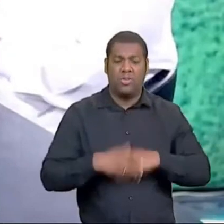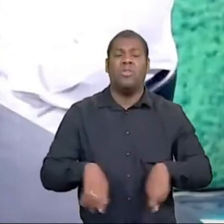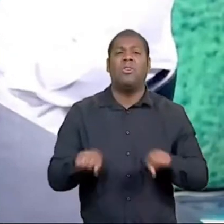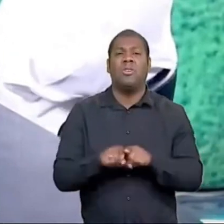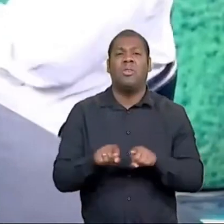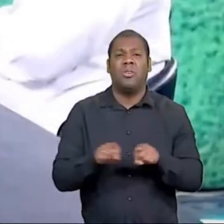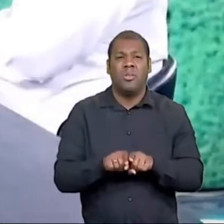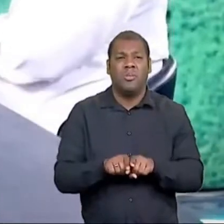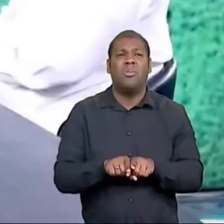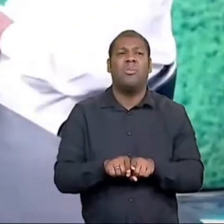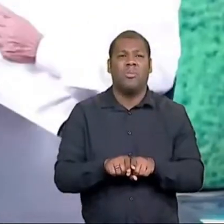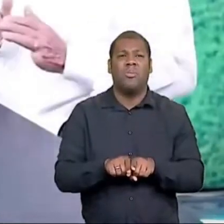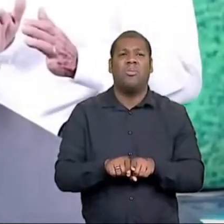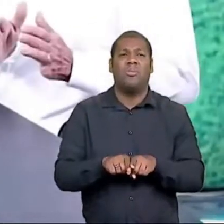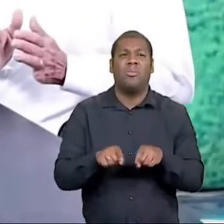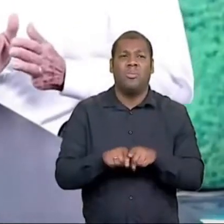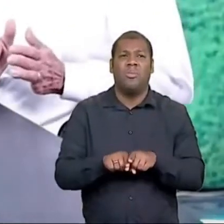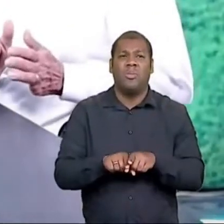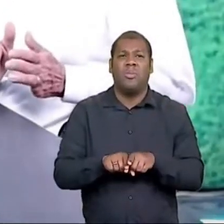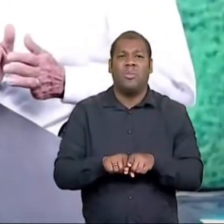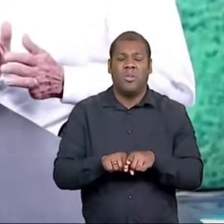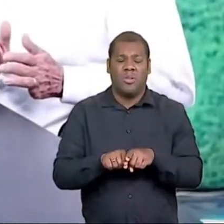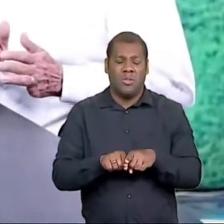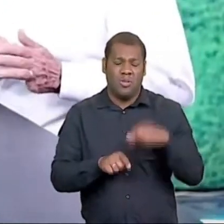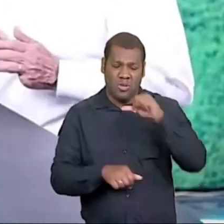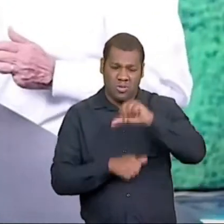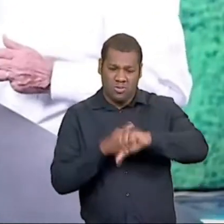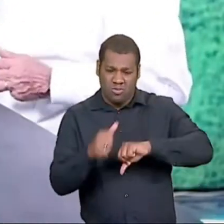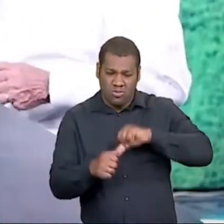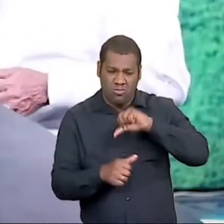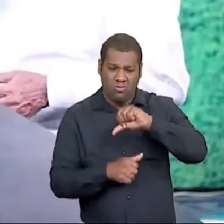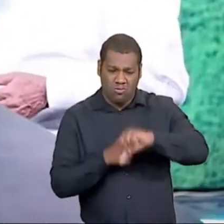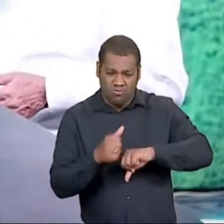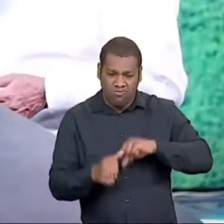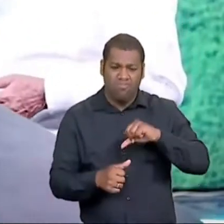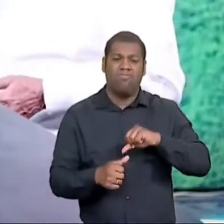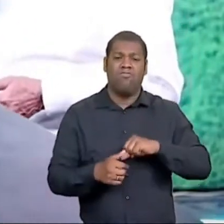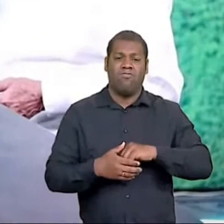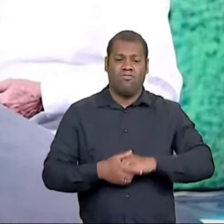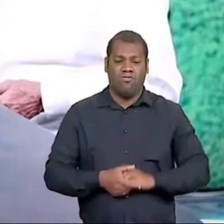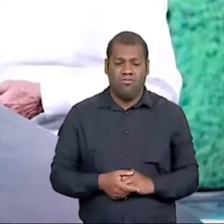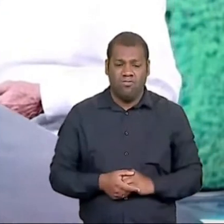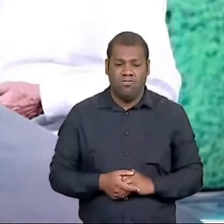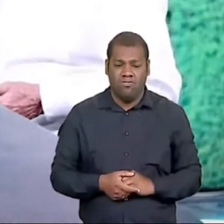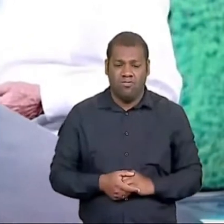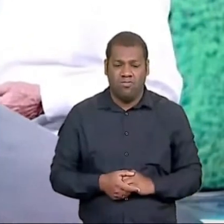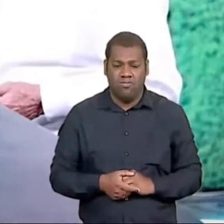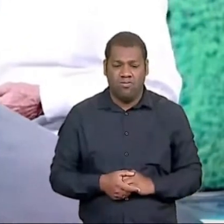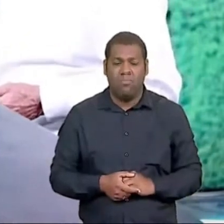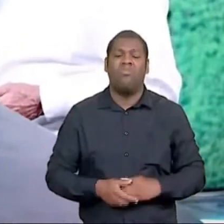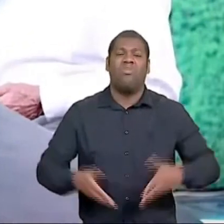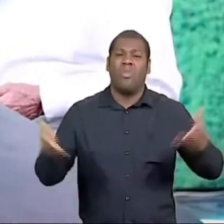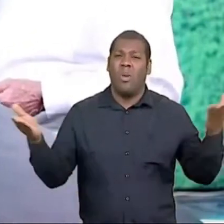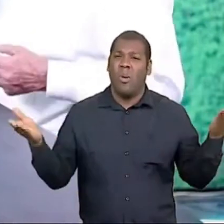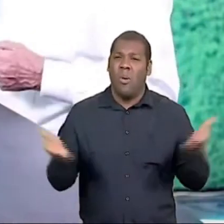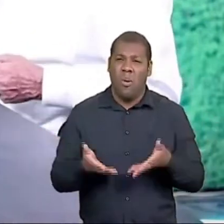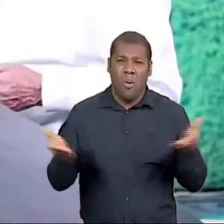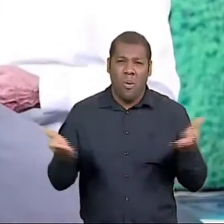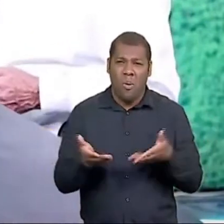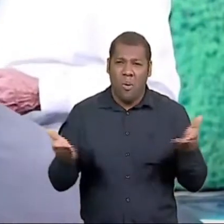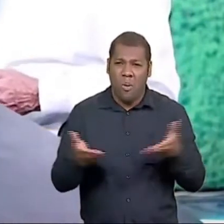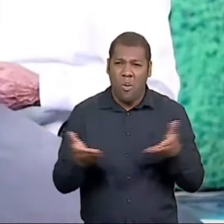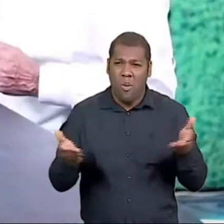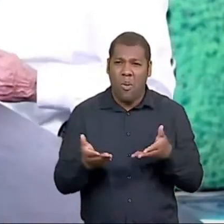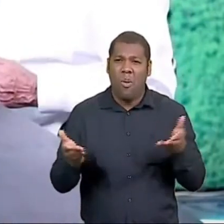ter 2 momentos, antes e depois desse encontro. Porque esse encontro é a coisa mais forte já feita